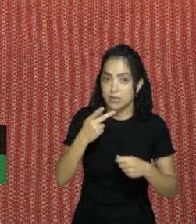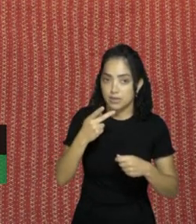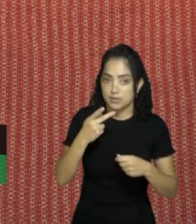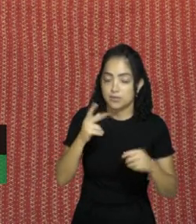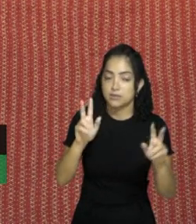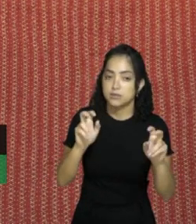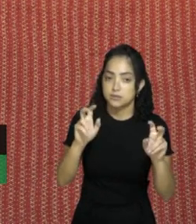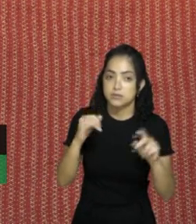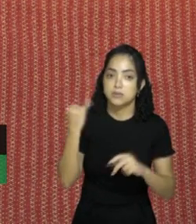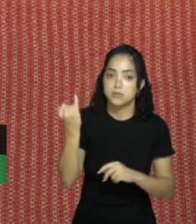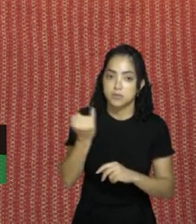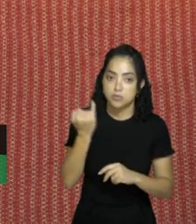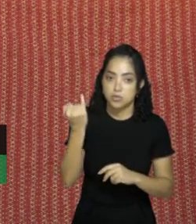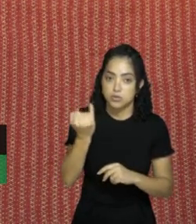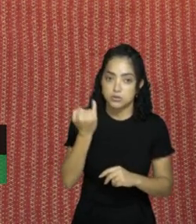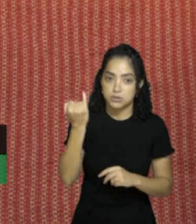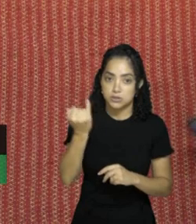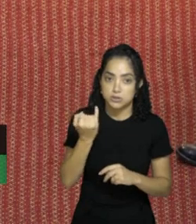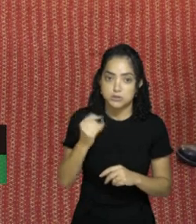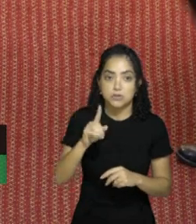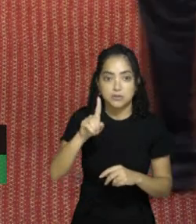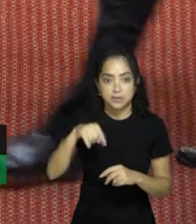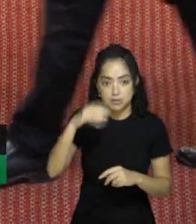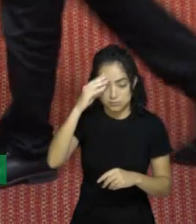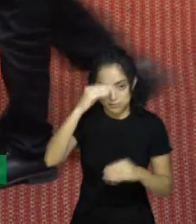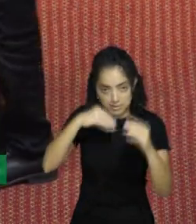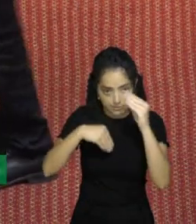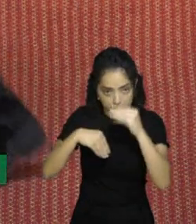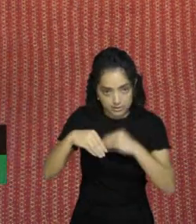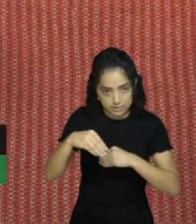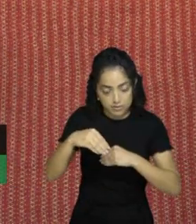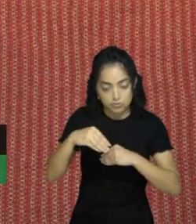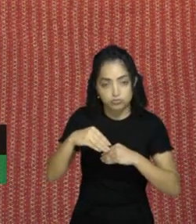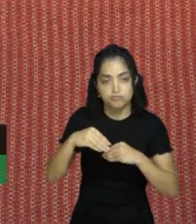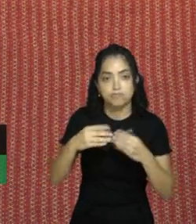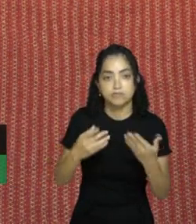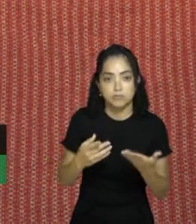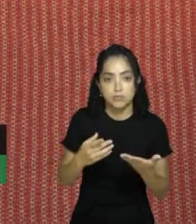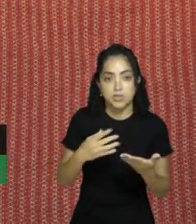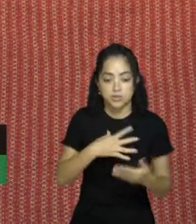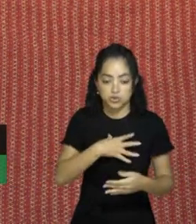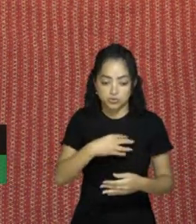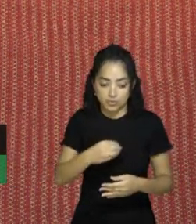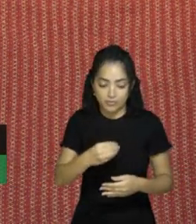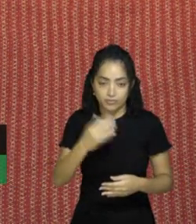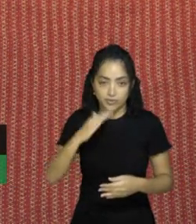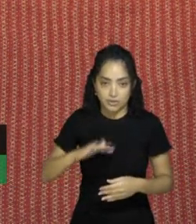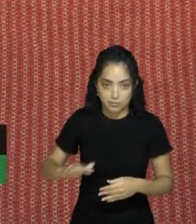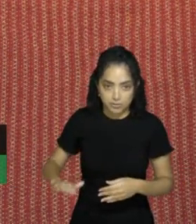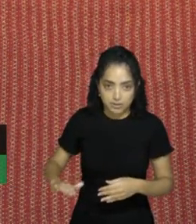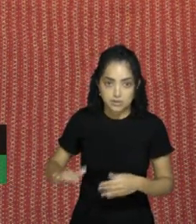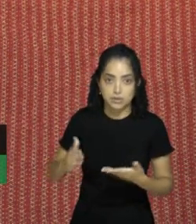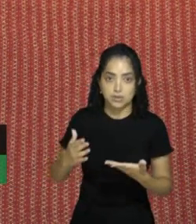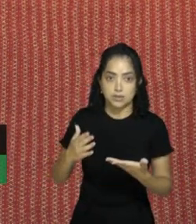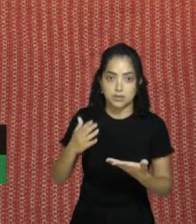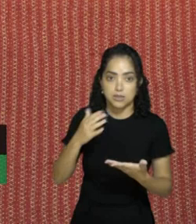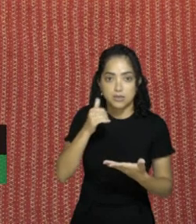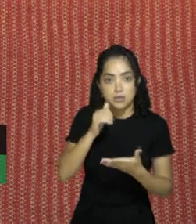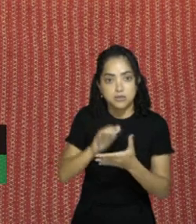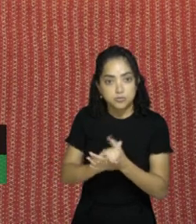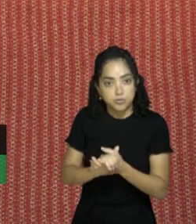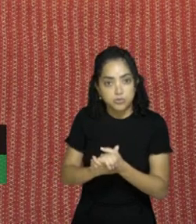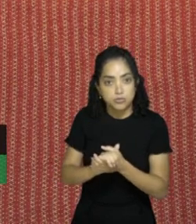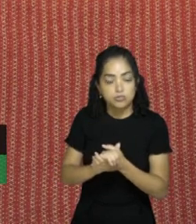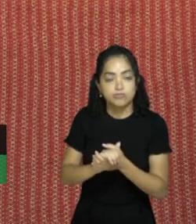casa que é depressão aferson tinha uma filhinha pequena esposa e ele